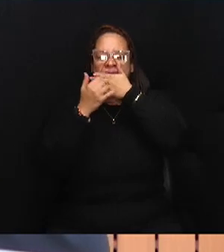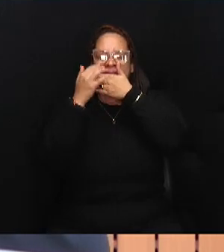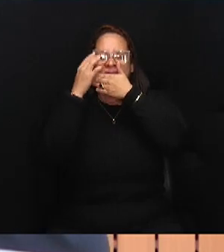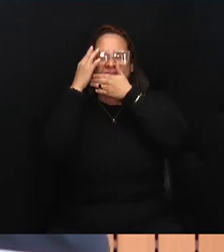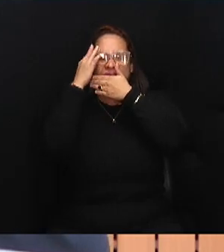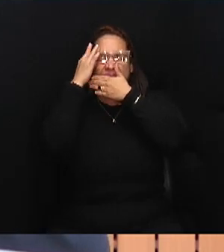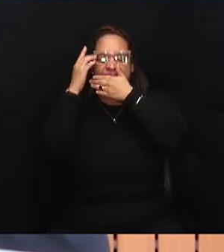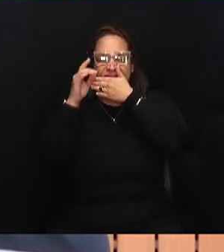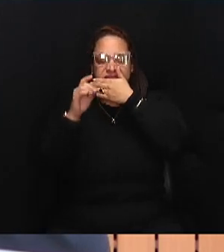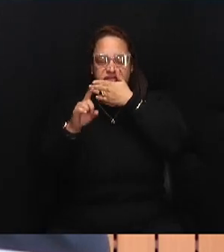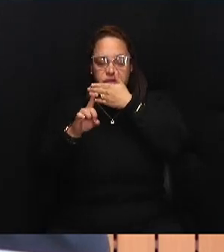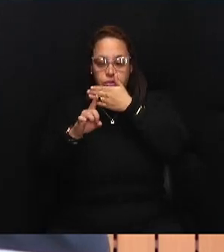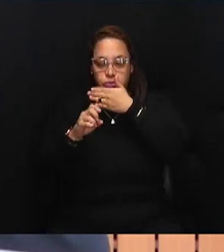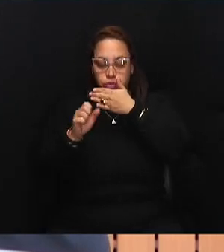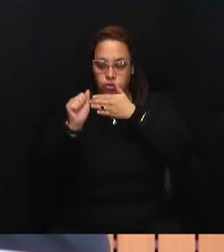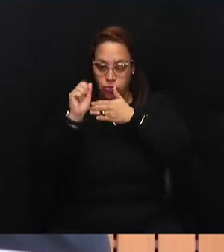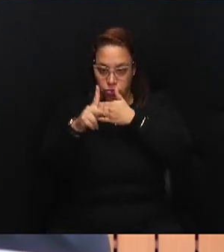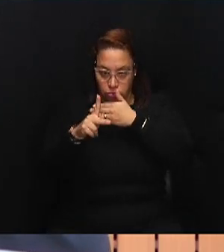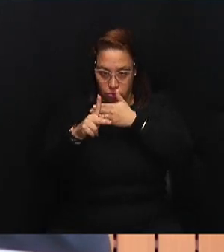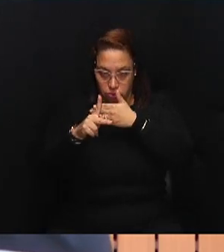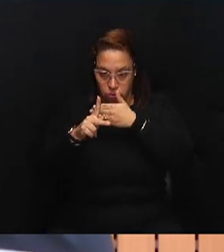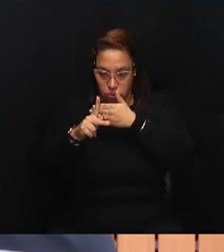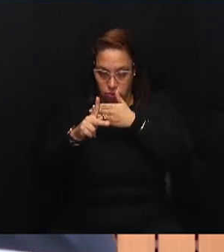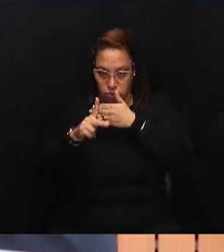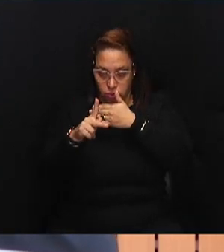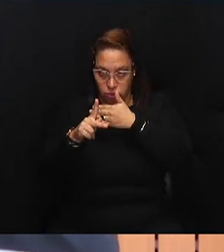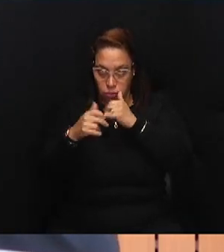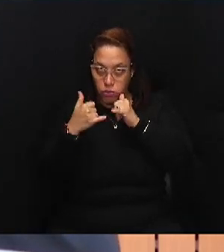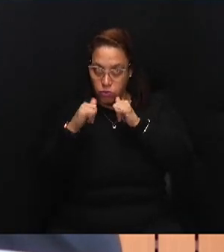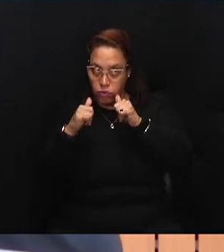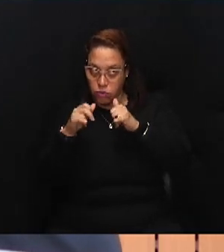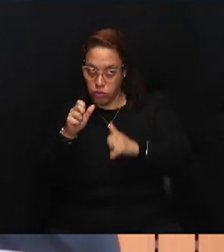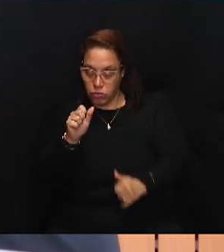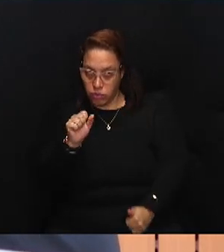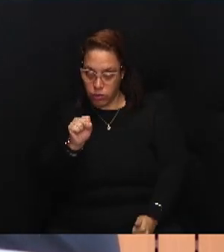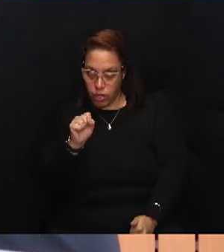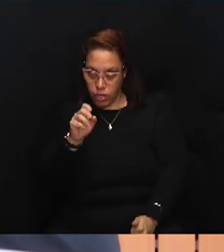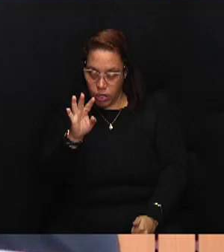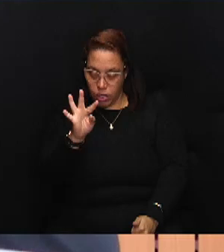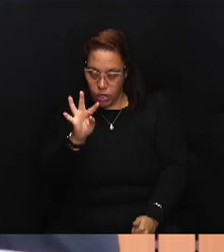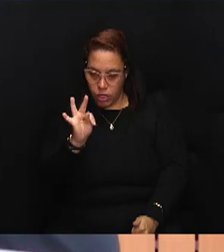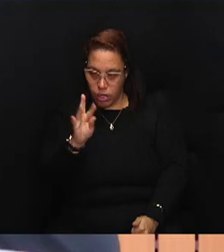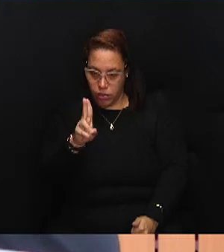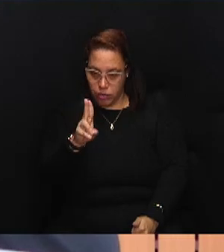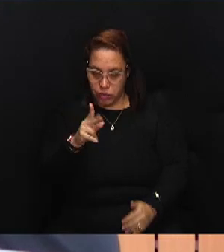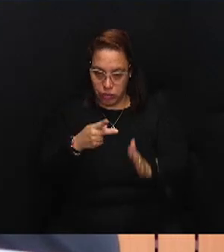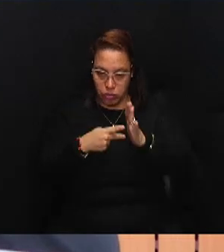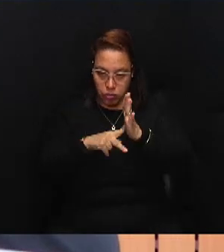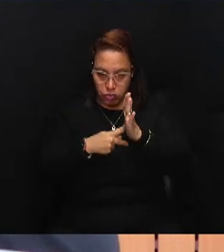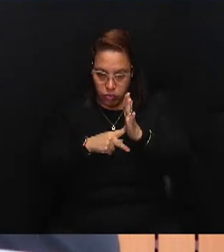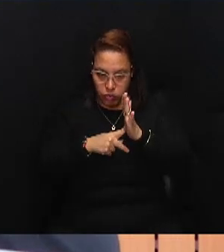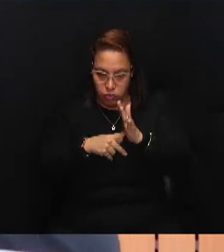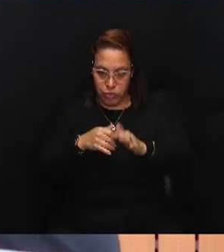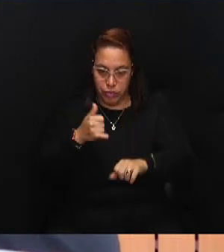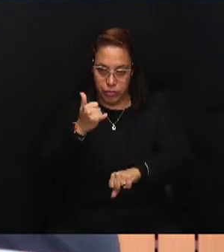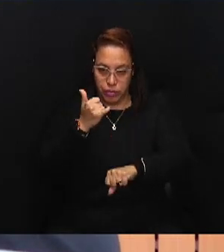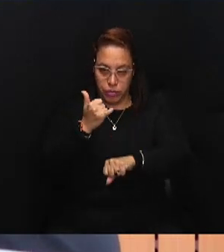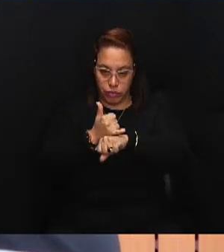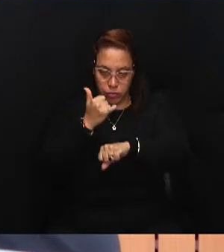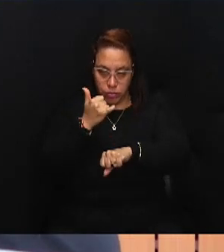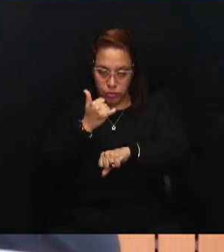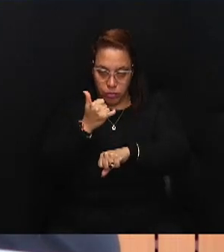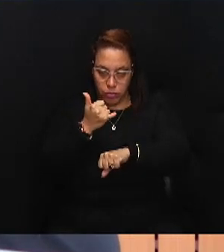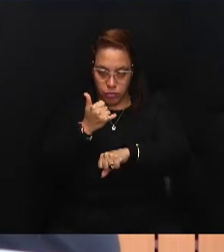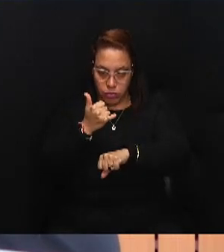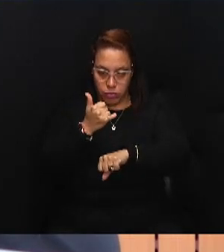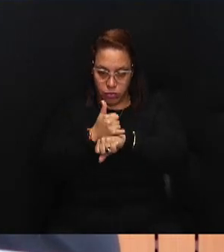o Departamento de Aposentados do Sinergia, do STU e do Sindicato dos Metalúrgicos. Essas são as